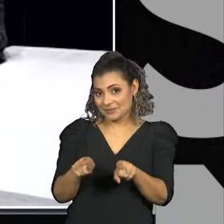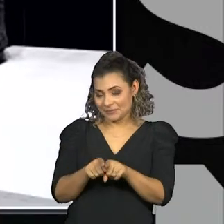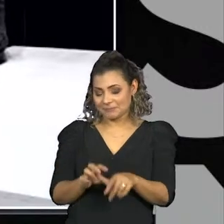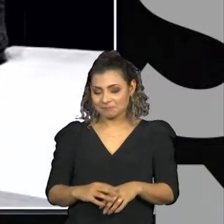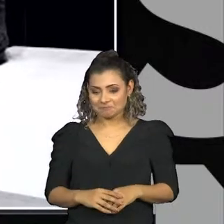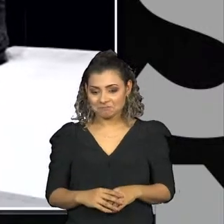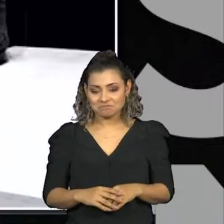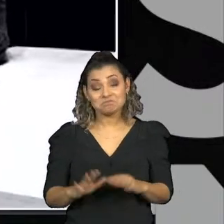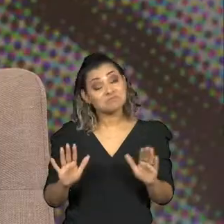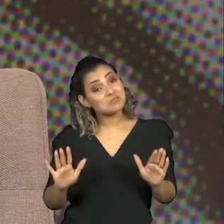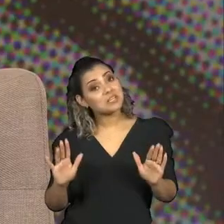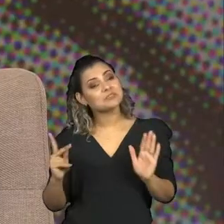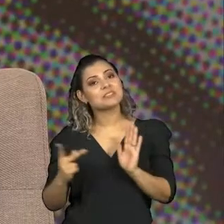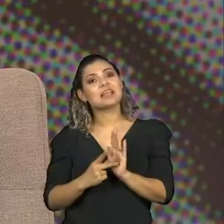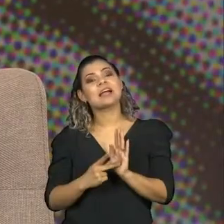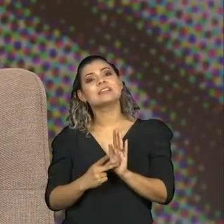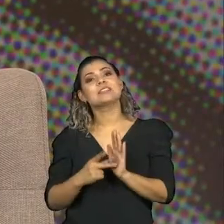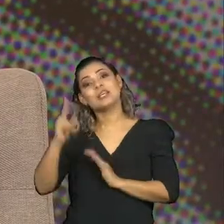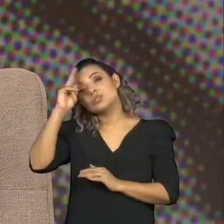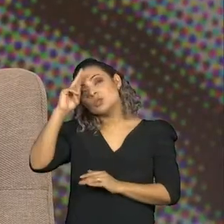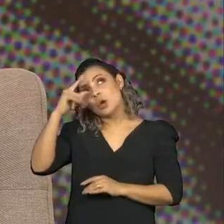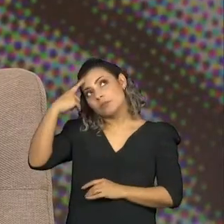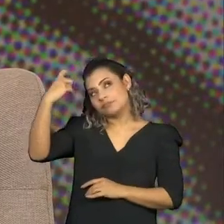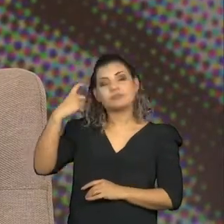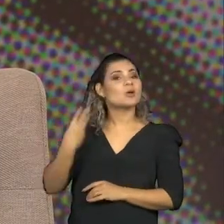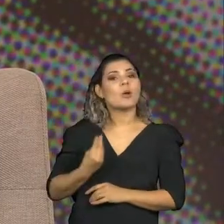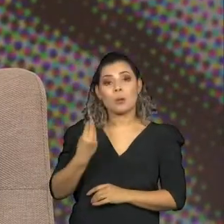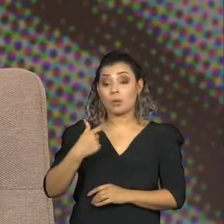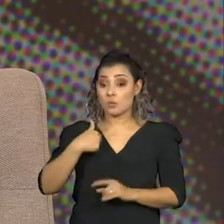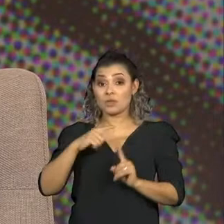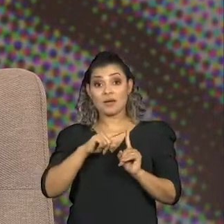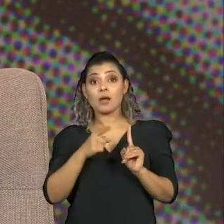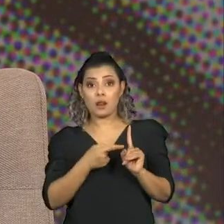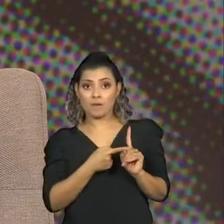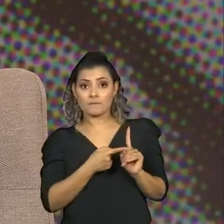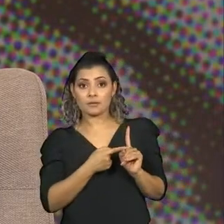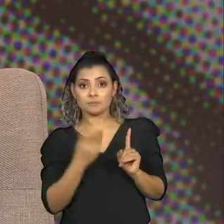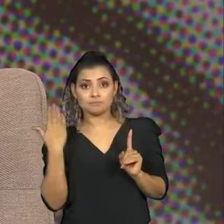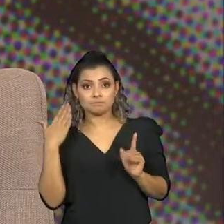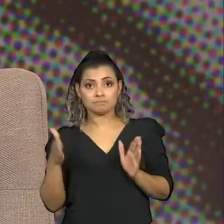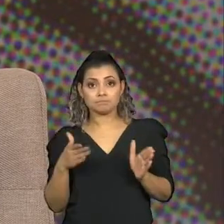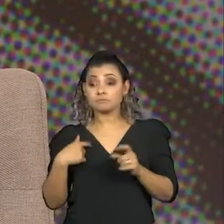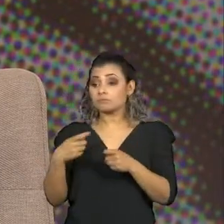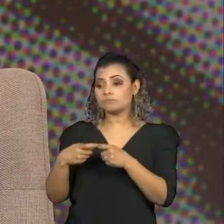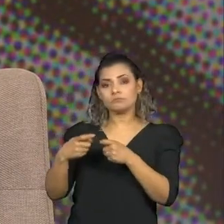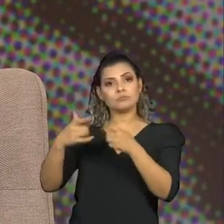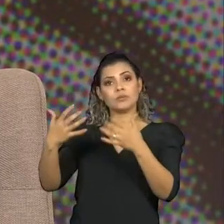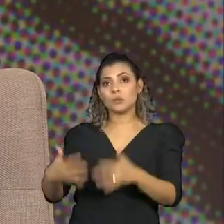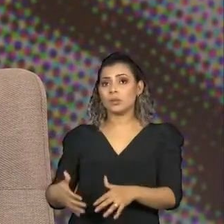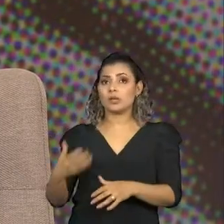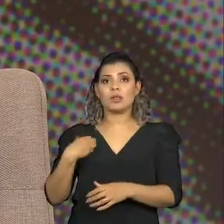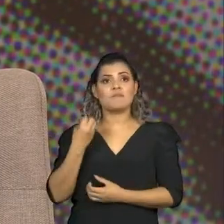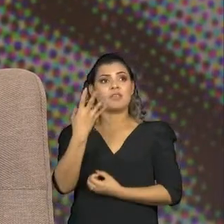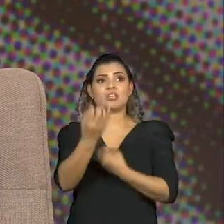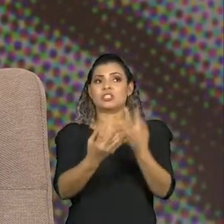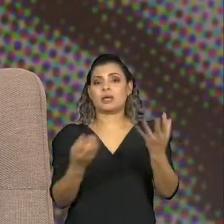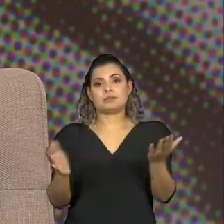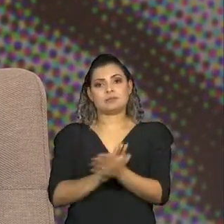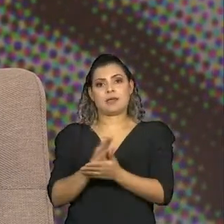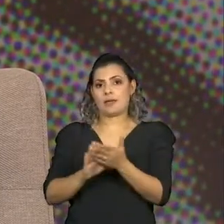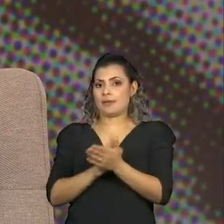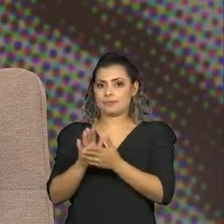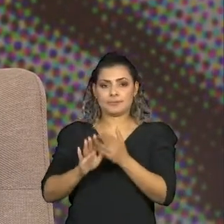E na verdade, a história foi assim, eu estava grávida e o meu médico não queria mais que eu viajasse, eu